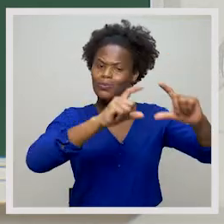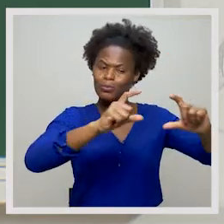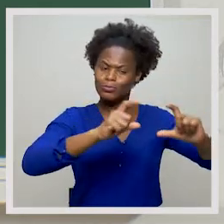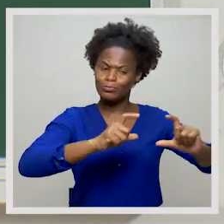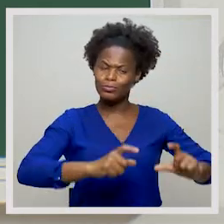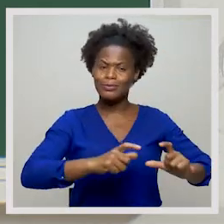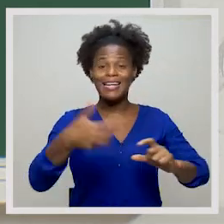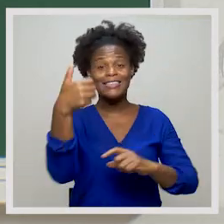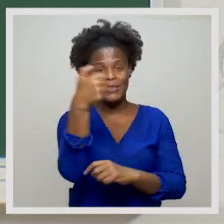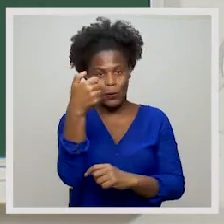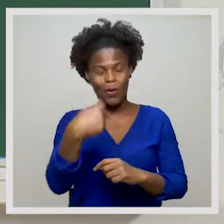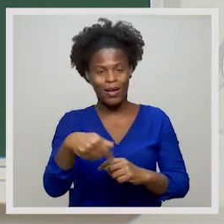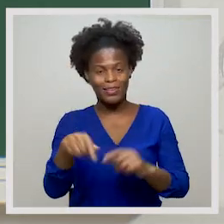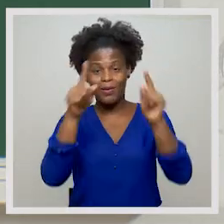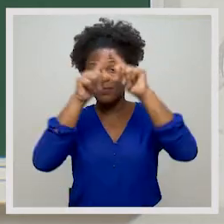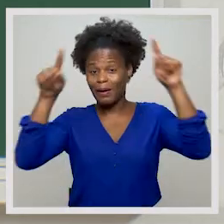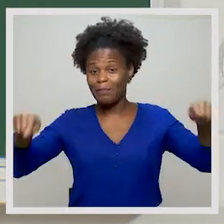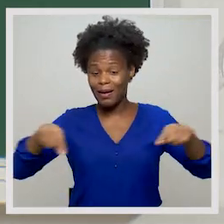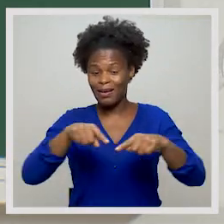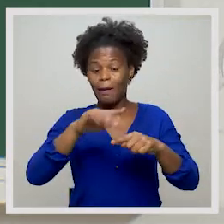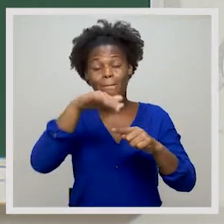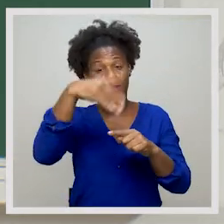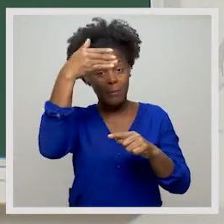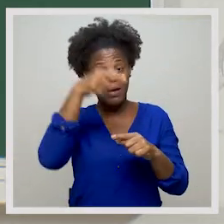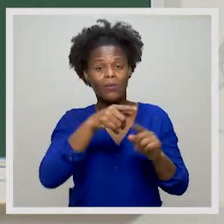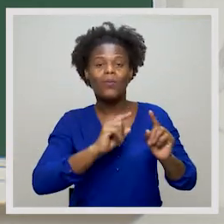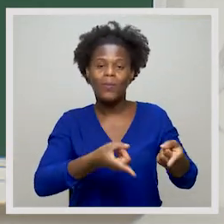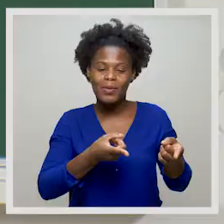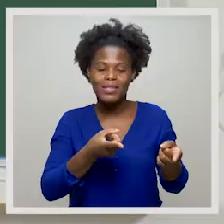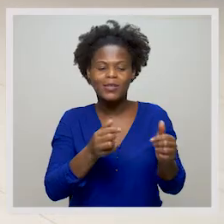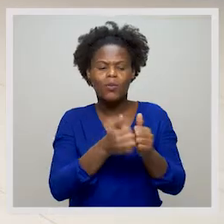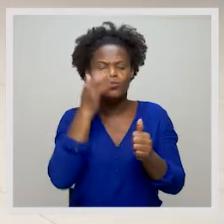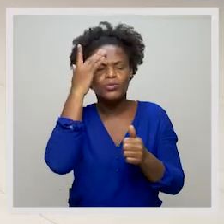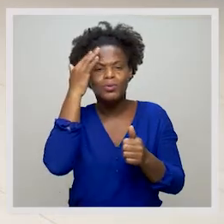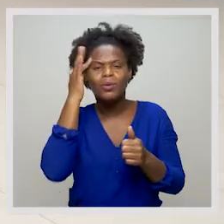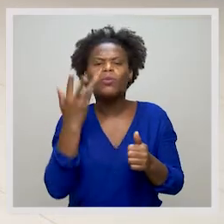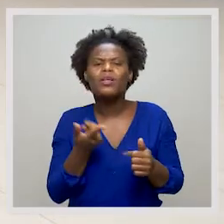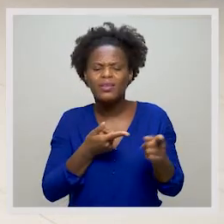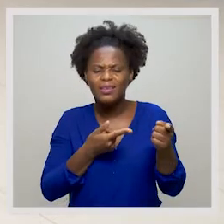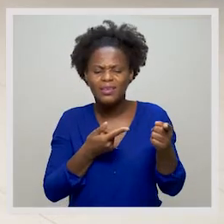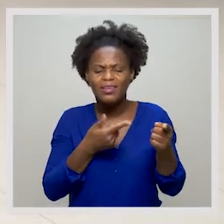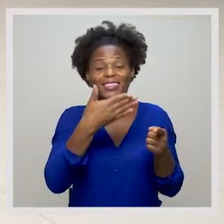classes na nossa tabela, ok? A primeira classe vai começar com o número